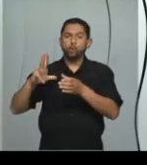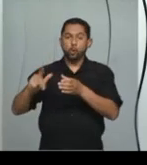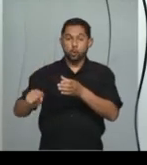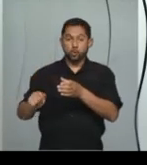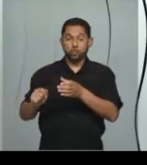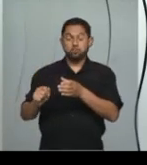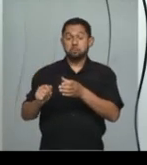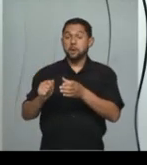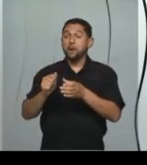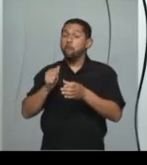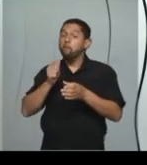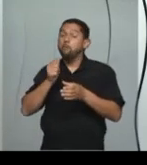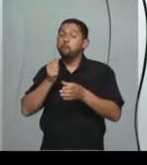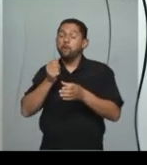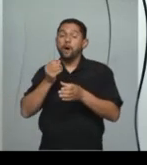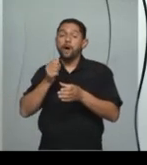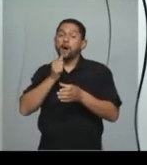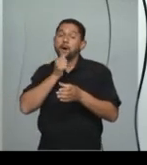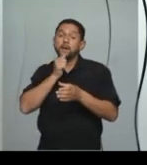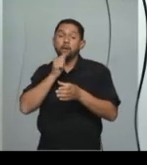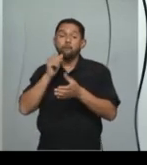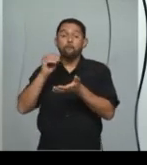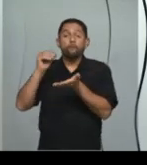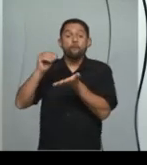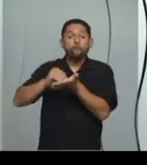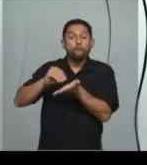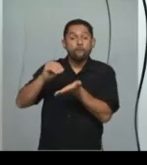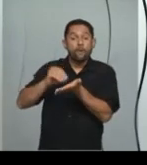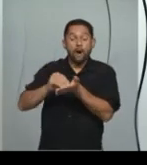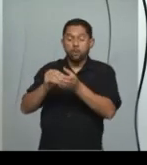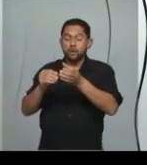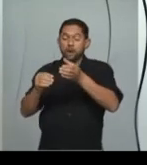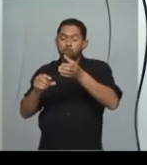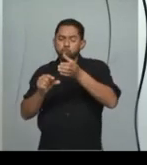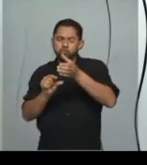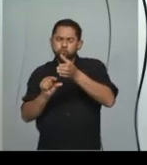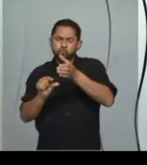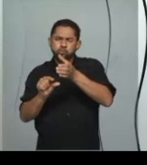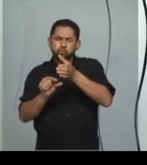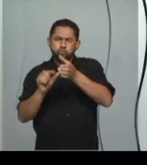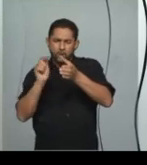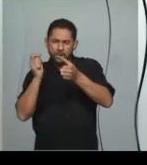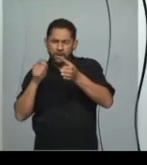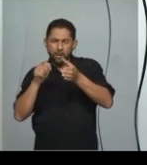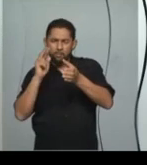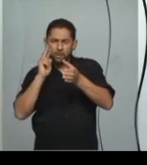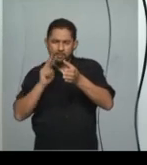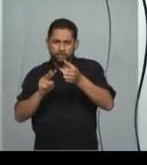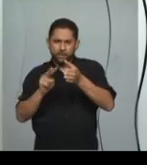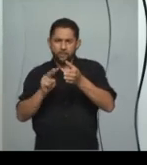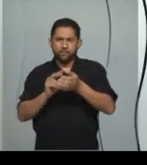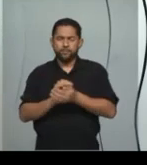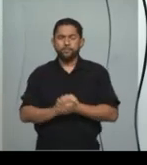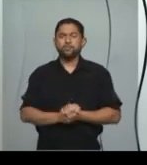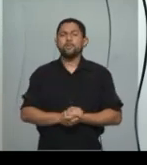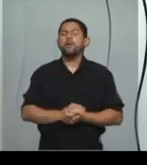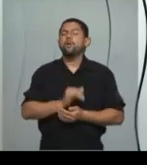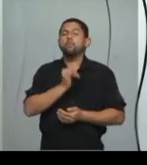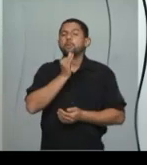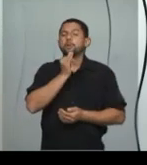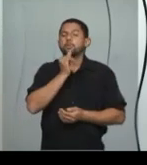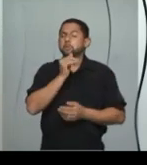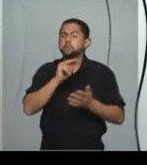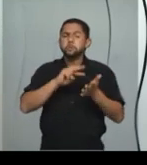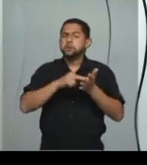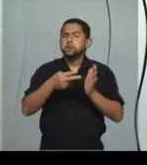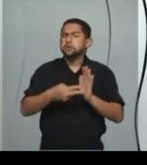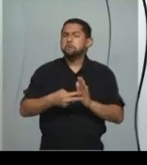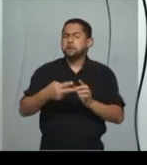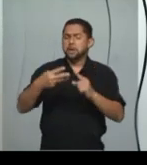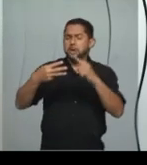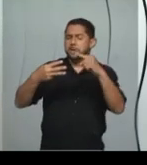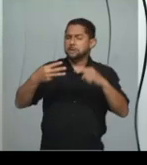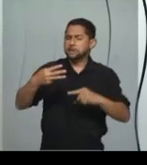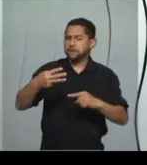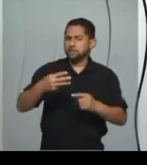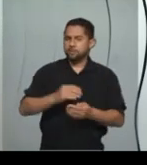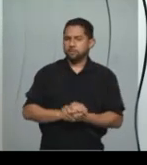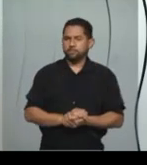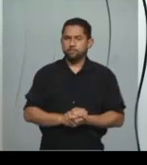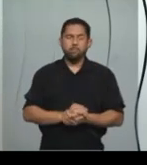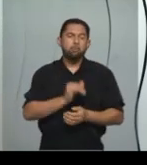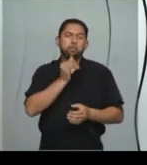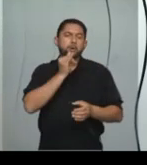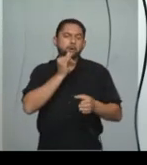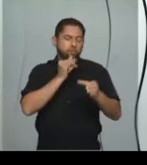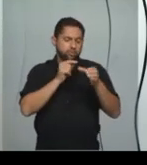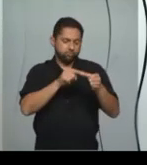que seria isso? As insaturadas é quando eu coloco uma quantidade de soluto que